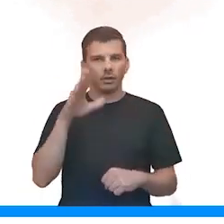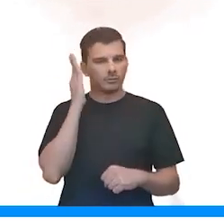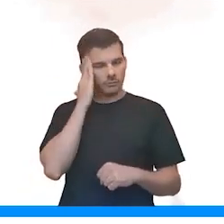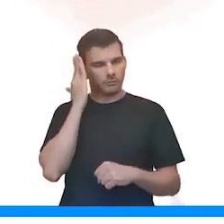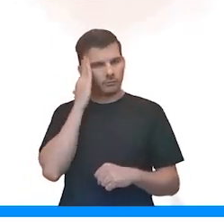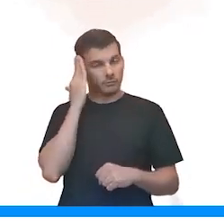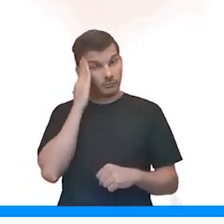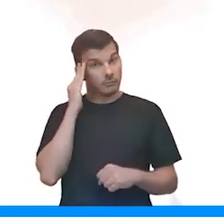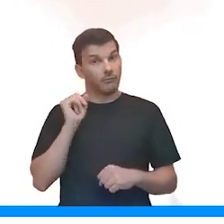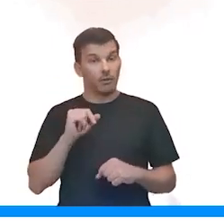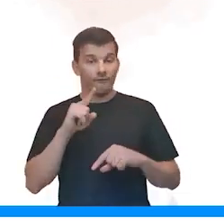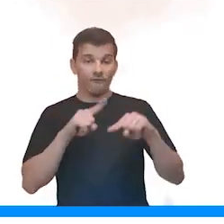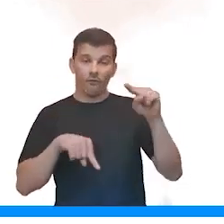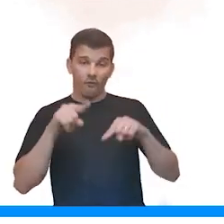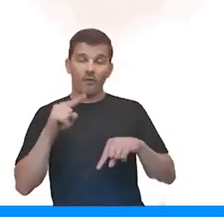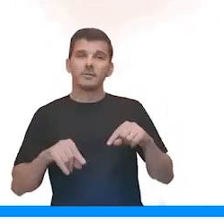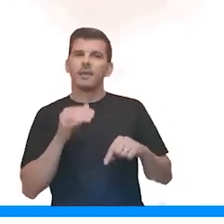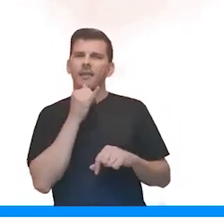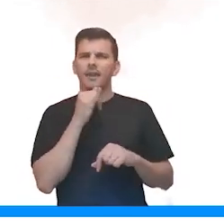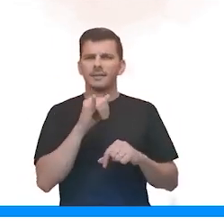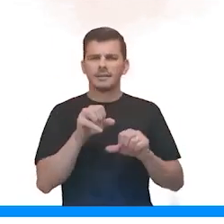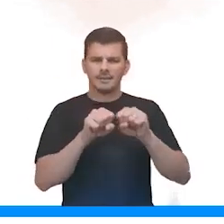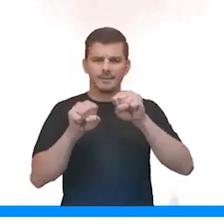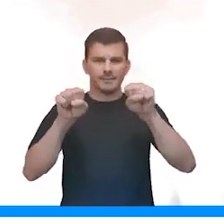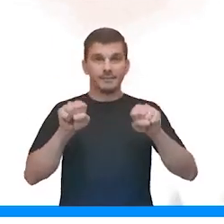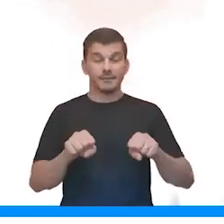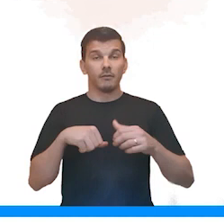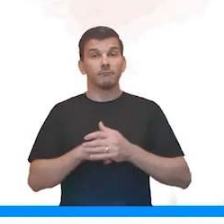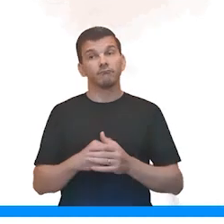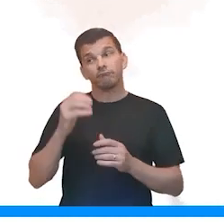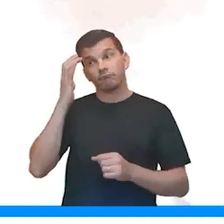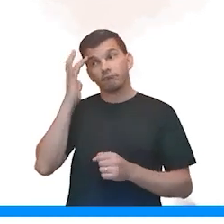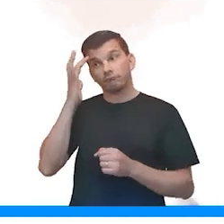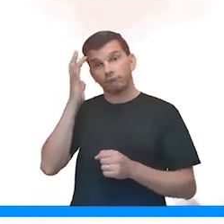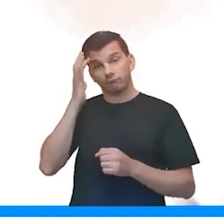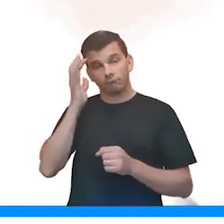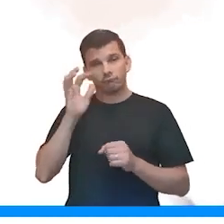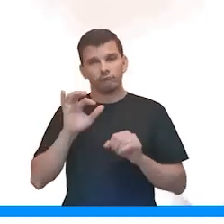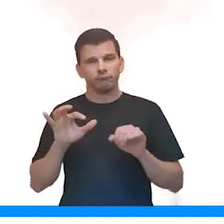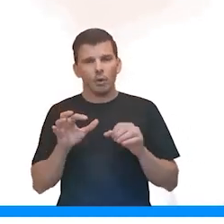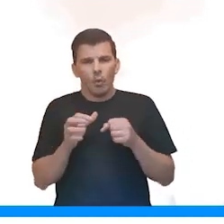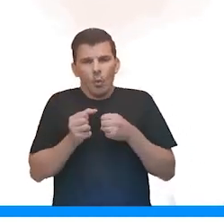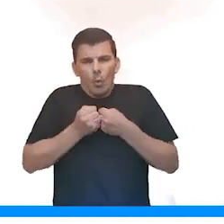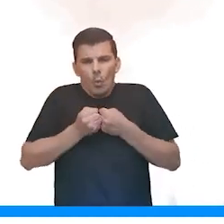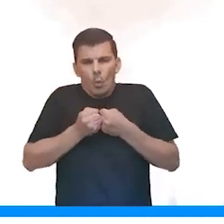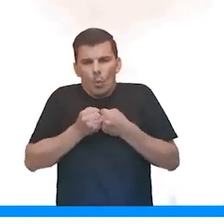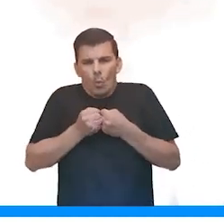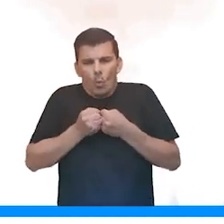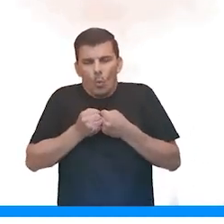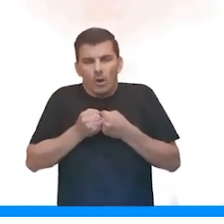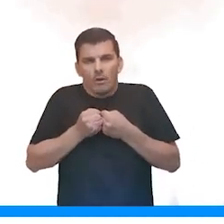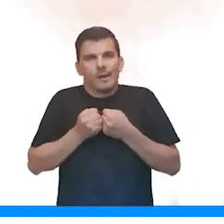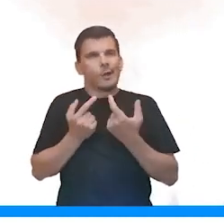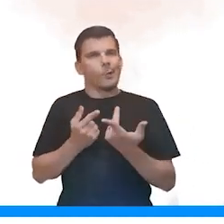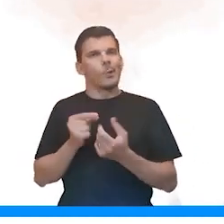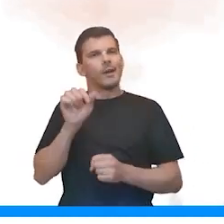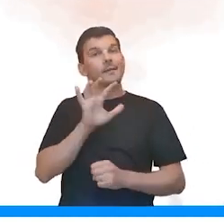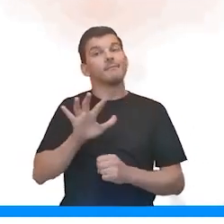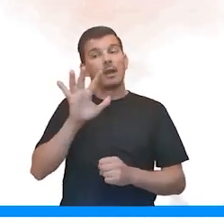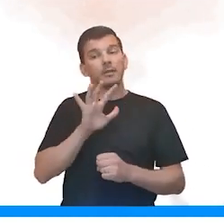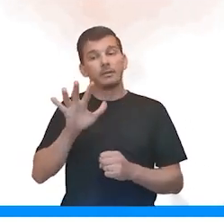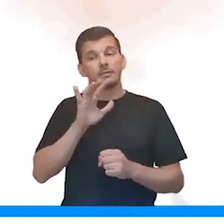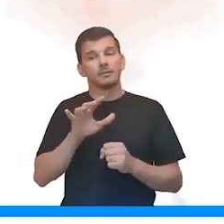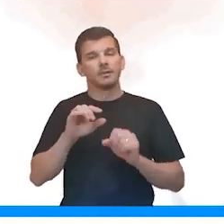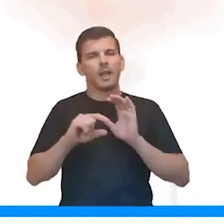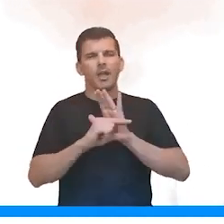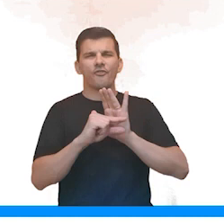Trabalho de um gás. Gente, nós sabemos que o trabalho, ele mede a variação de energia de um sistema. Imagina então um gás aprisionado,